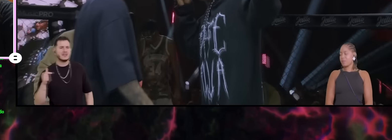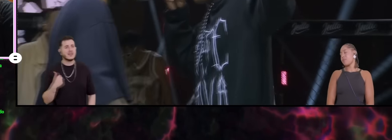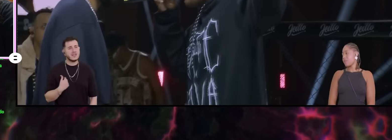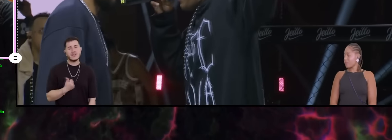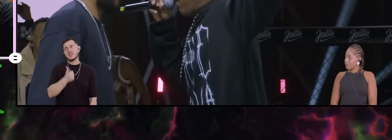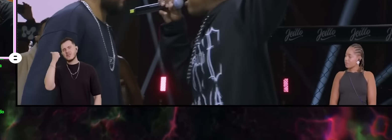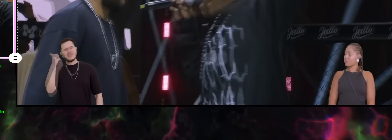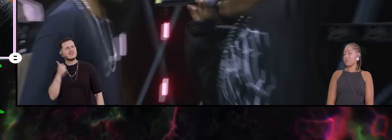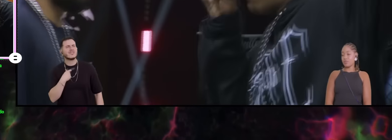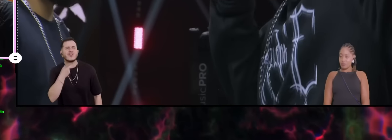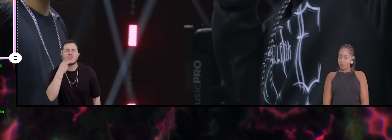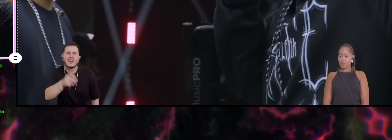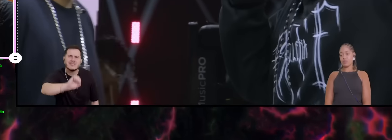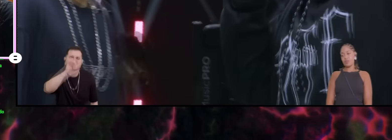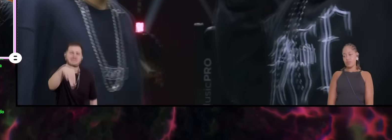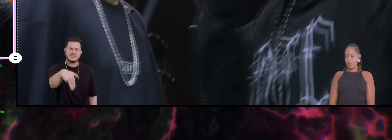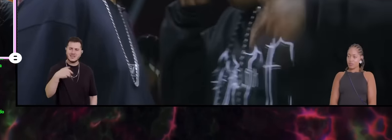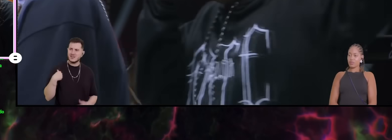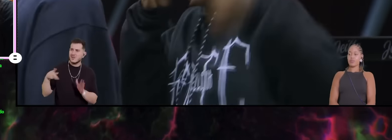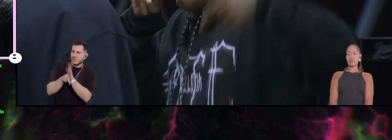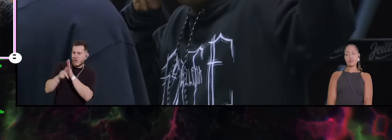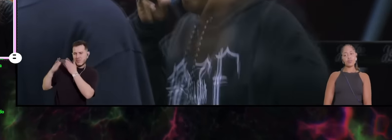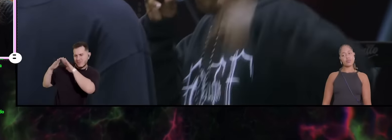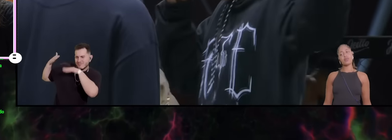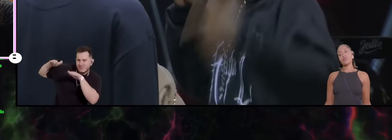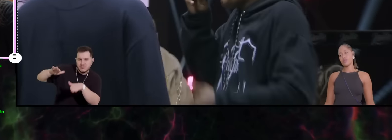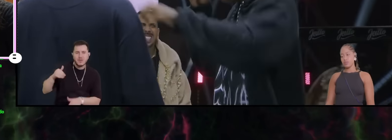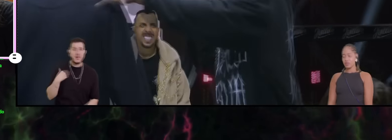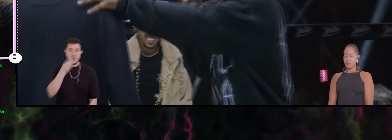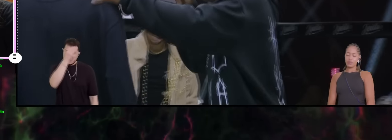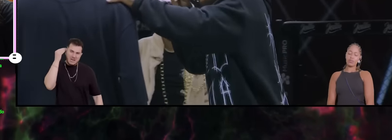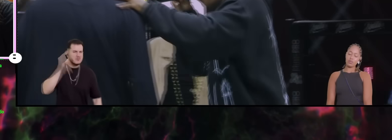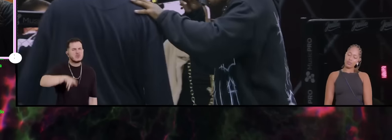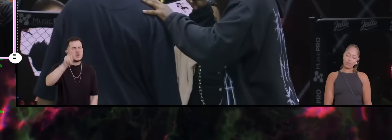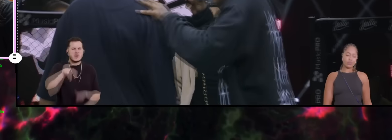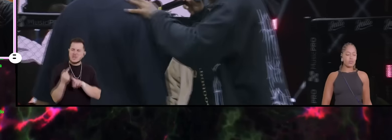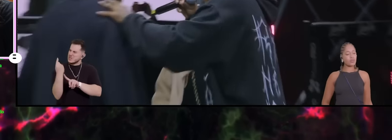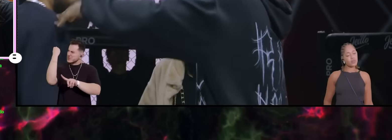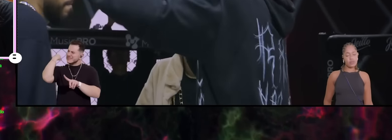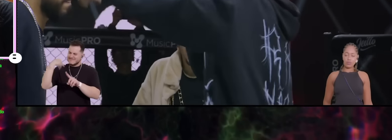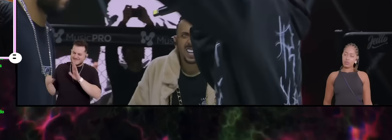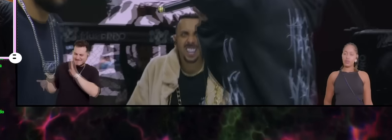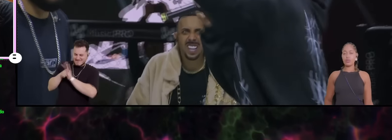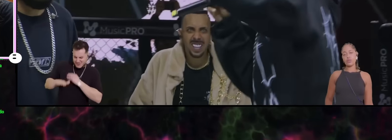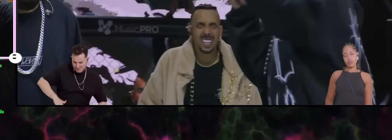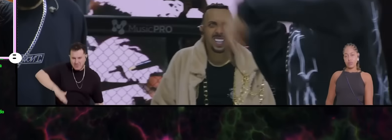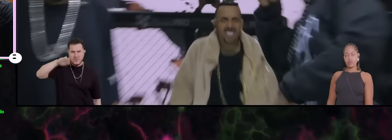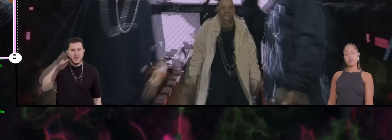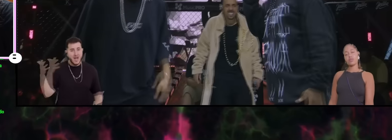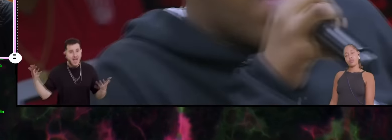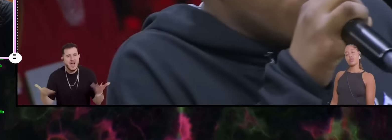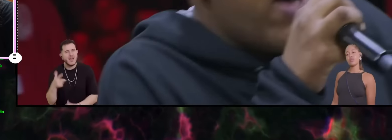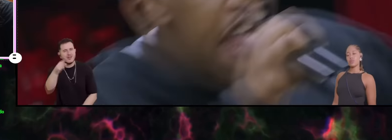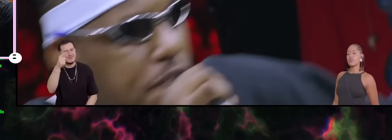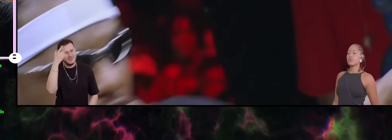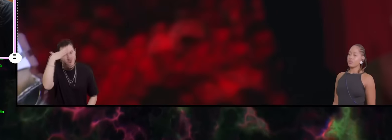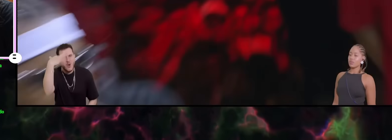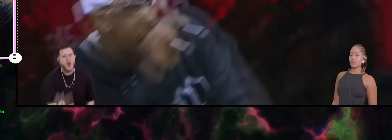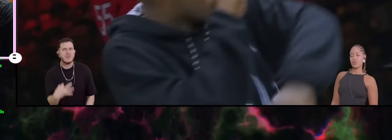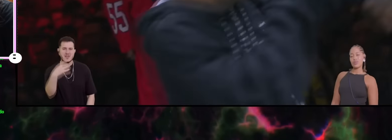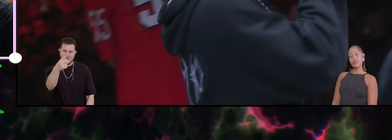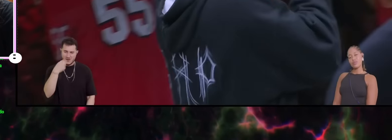falo sim. Eu saí da minha quebrada e não esqueço de onde eu vim. Essa aqui é a parada, essa aqui é a pegada. Vou